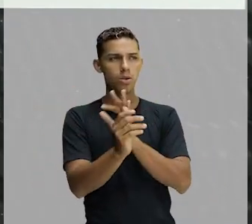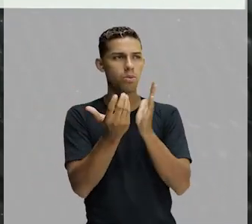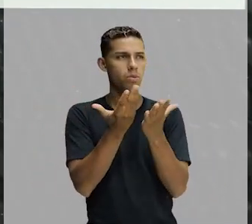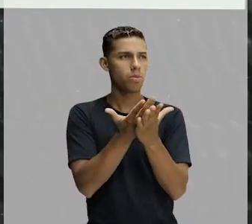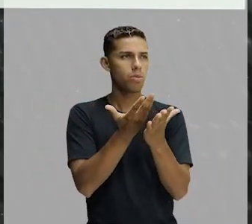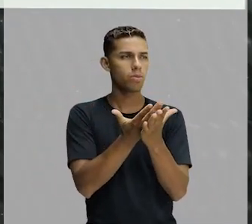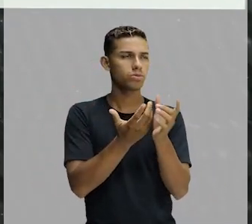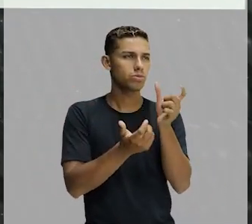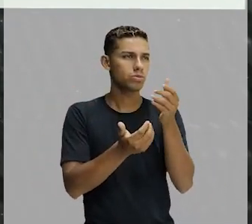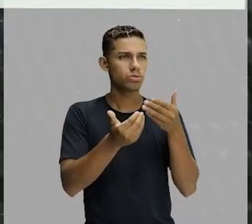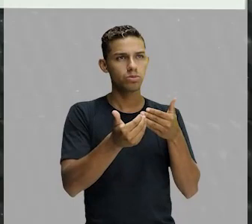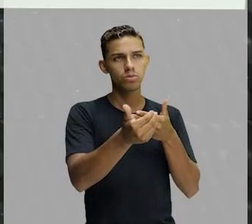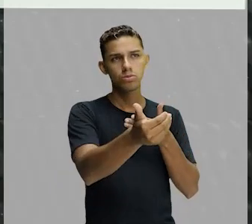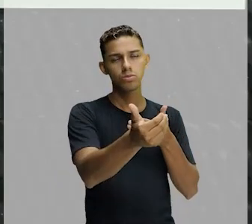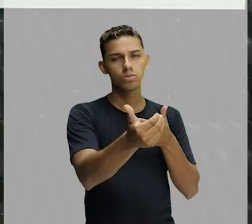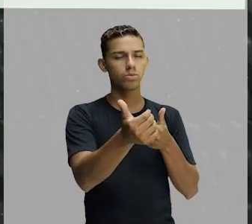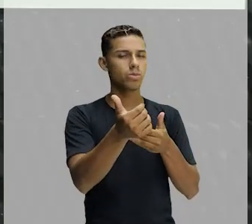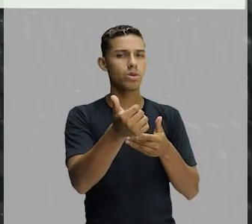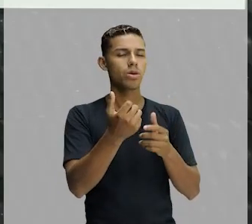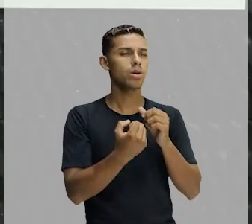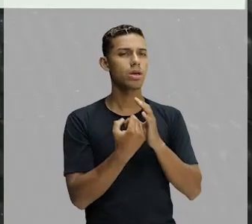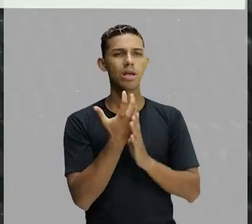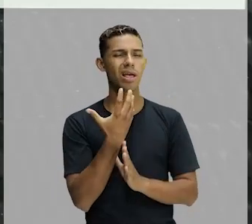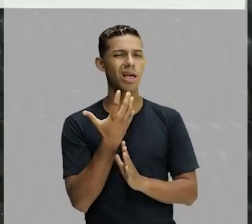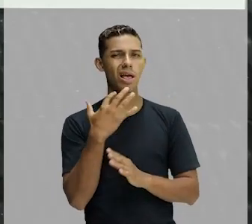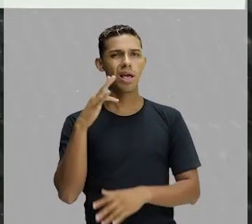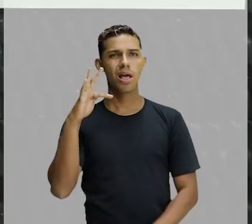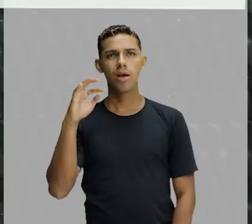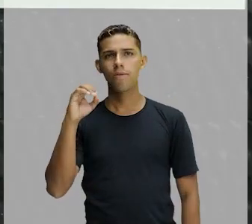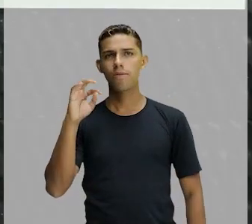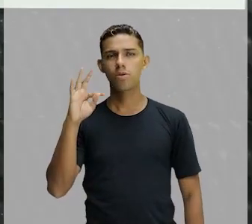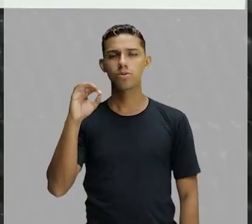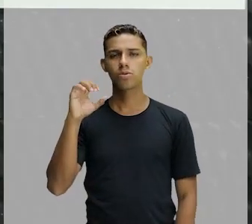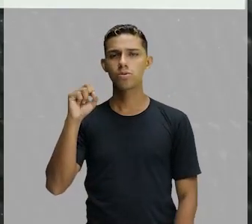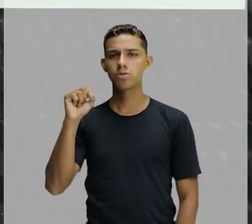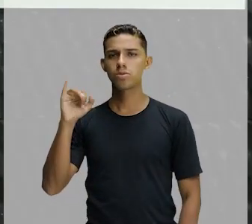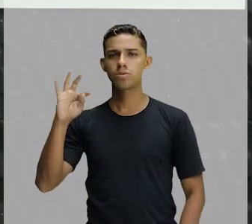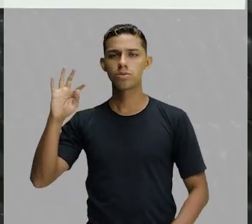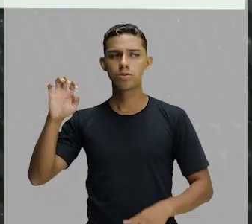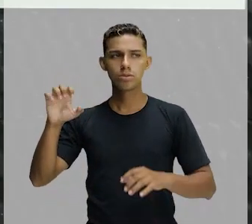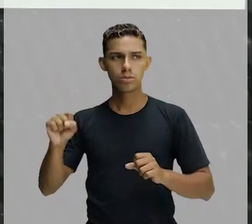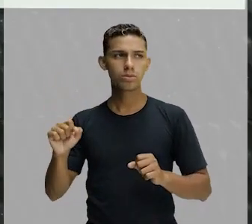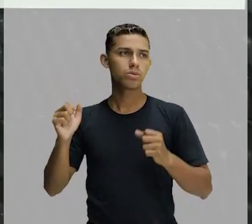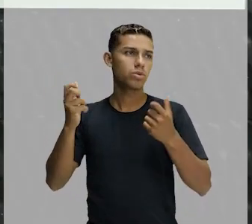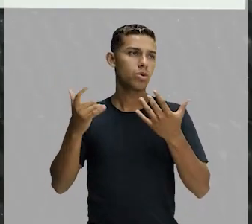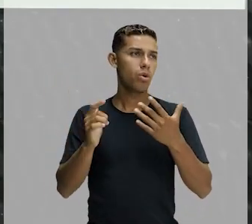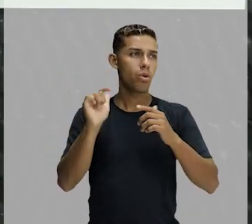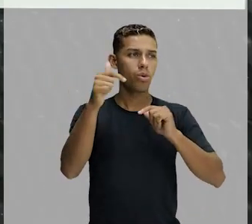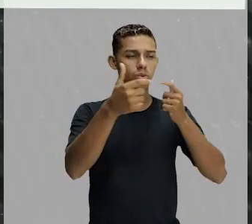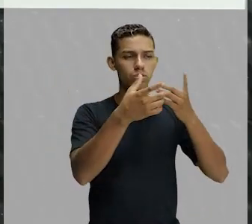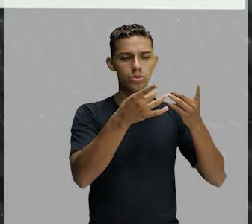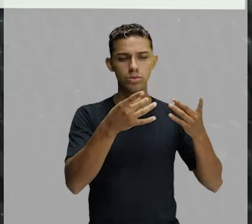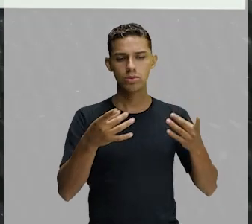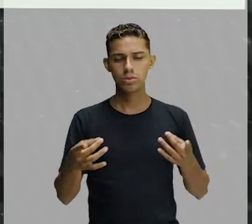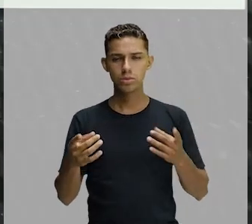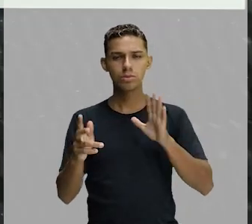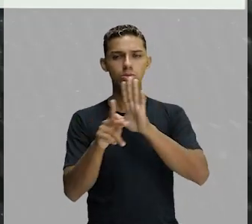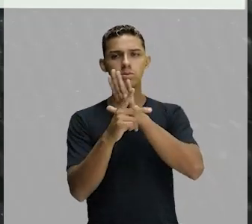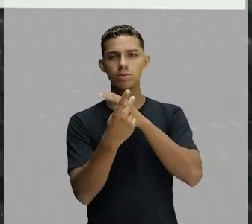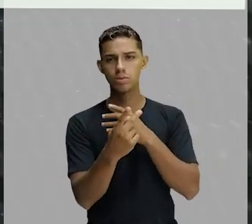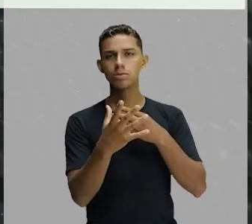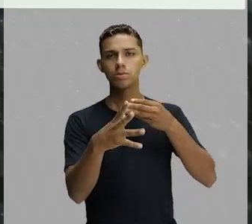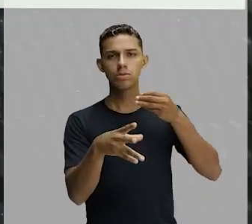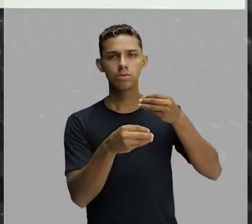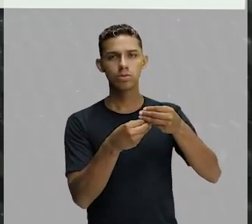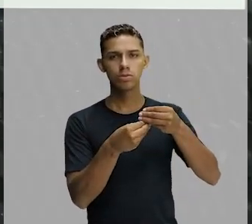da fotossíntese ou das reações que ocorrem na fotossíntese, mas de outros detalhes que são